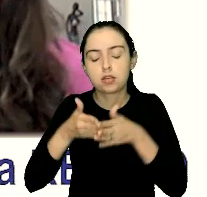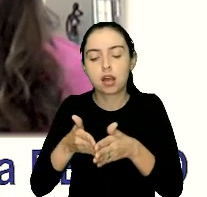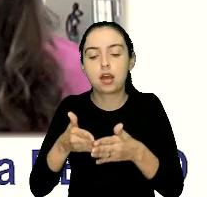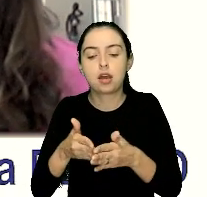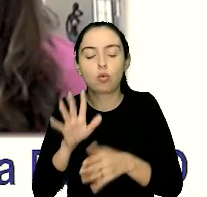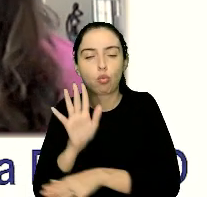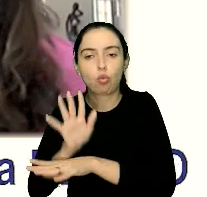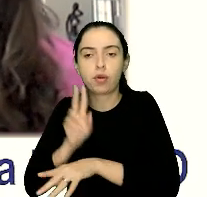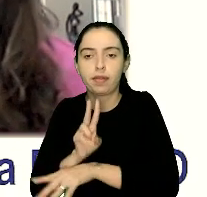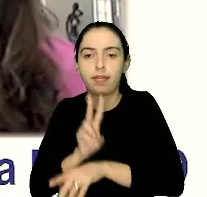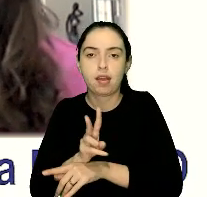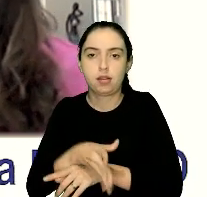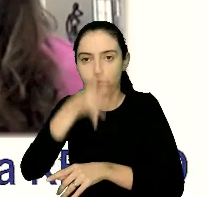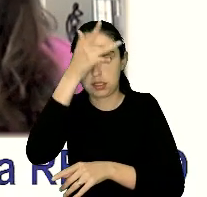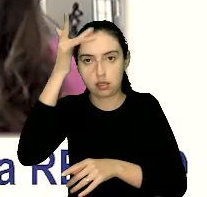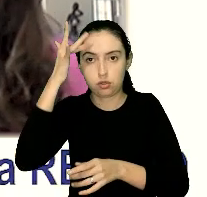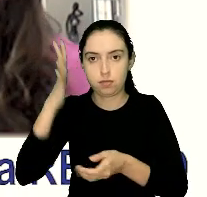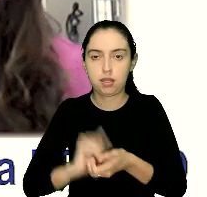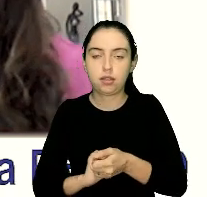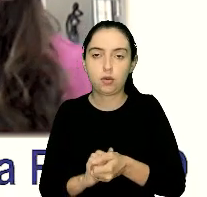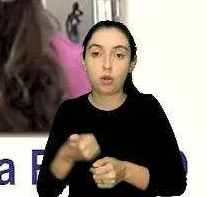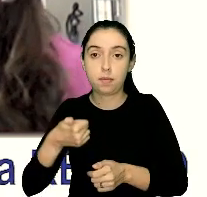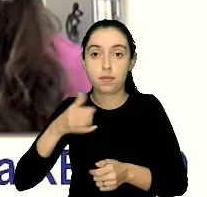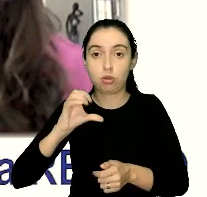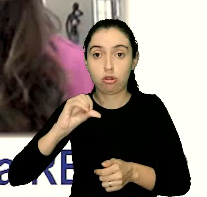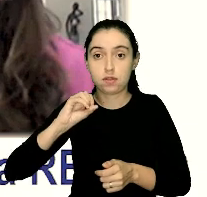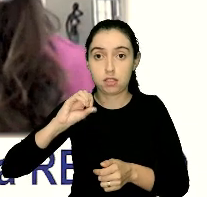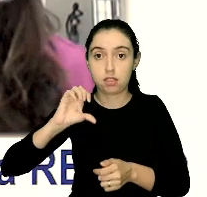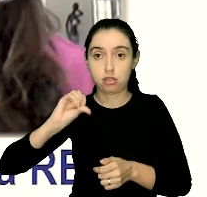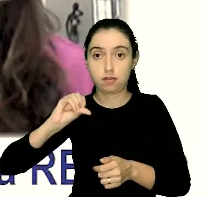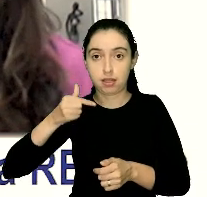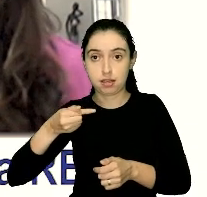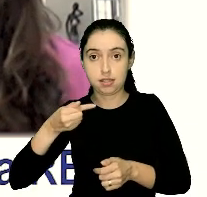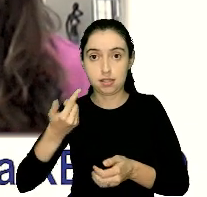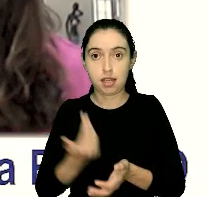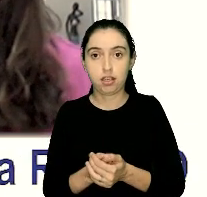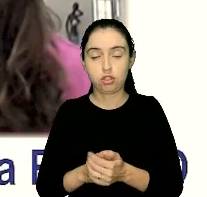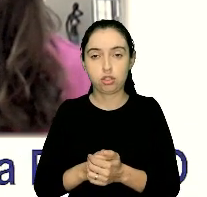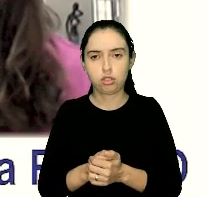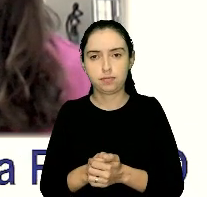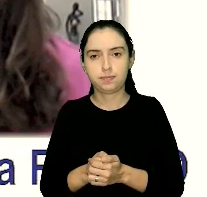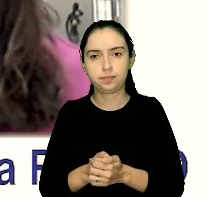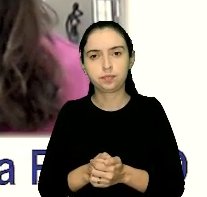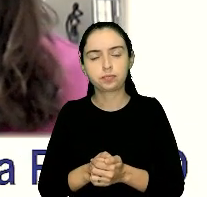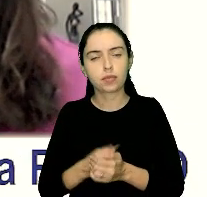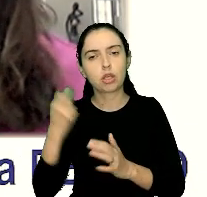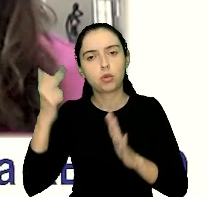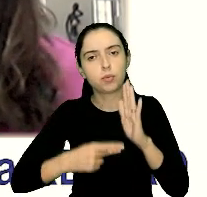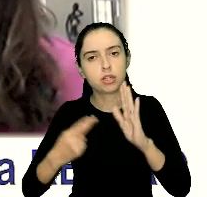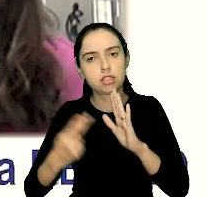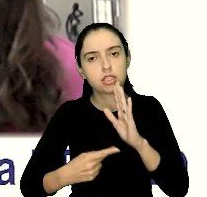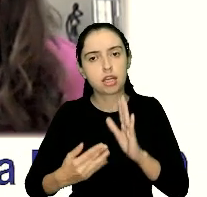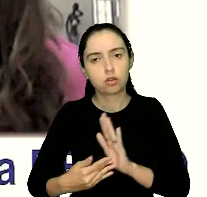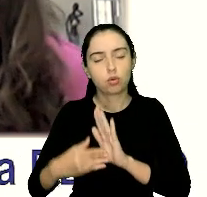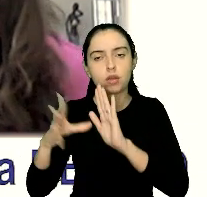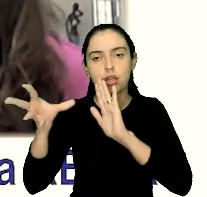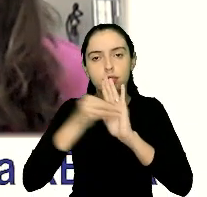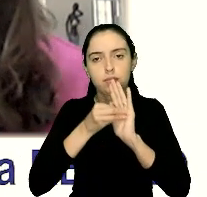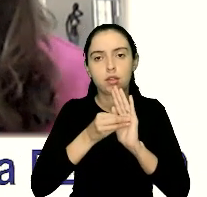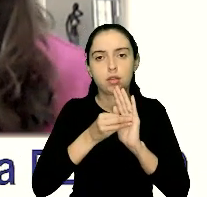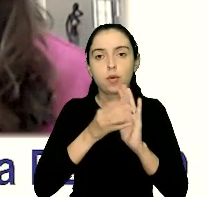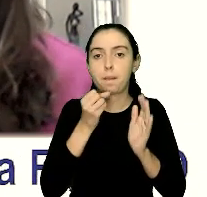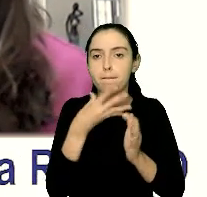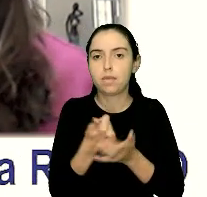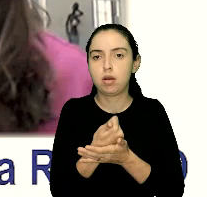E em 1997, essas ações foram inseridas no plano de benefícios do pró-social, na forma